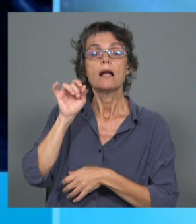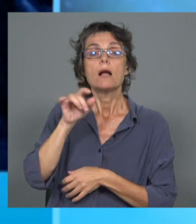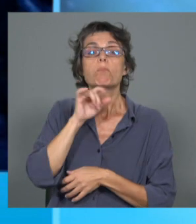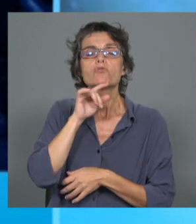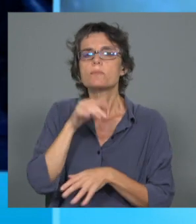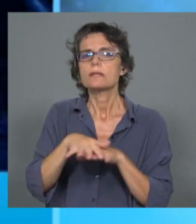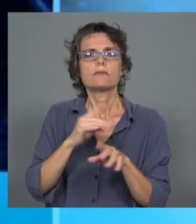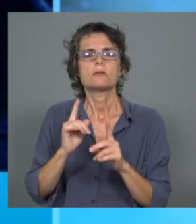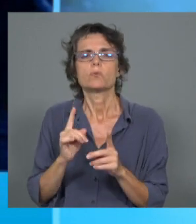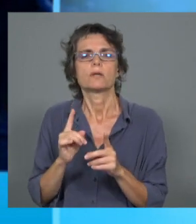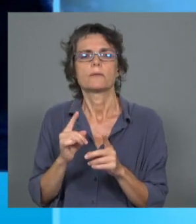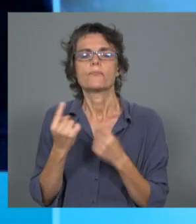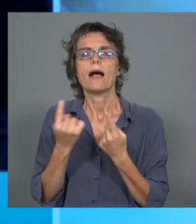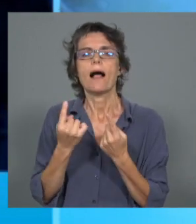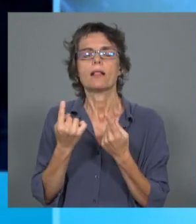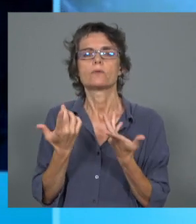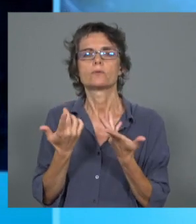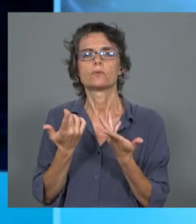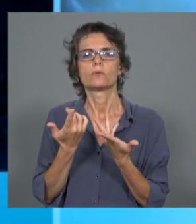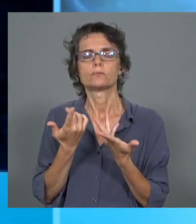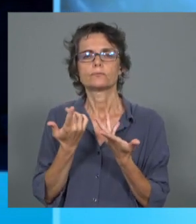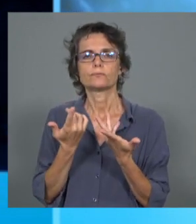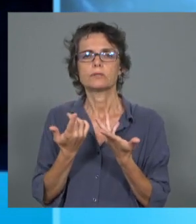eu acho que é muito original